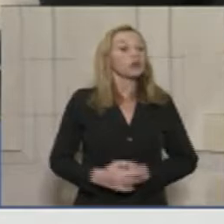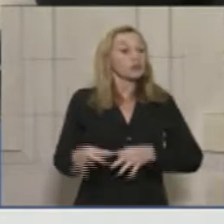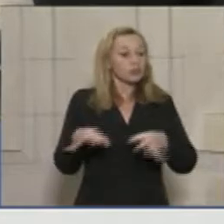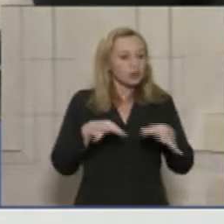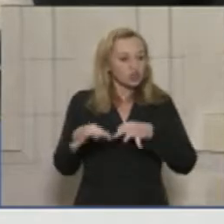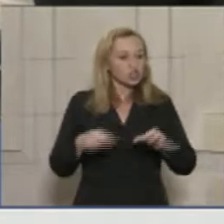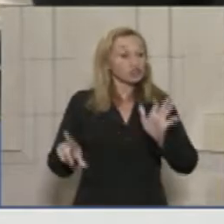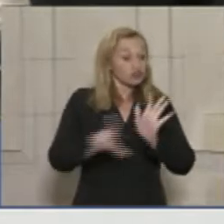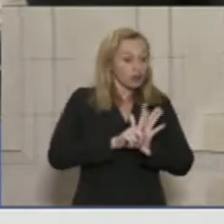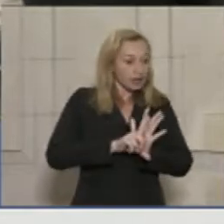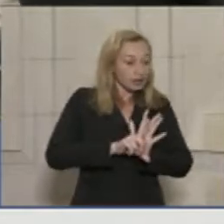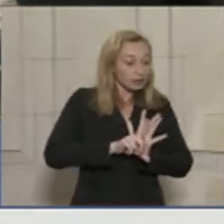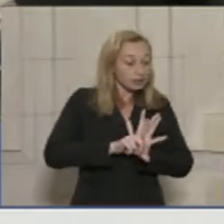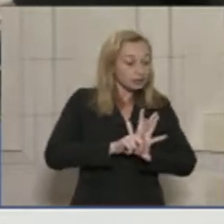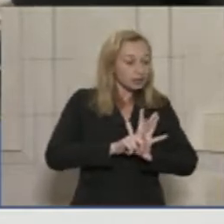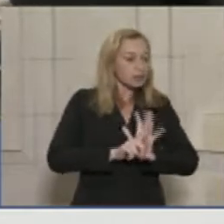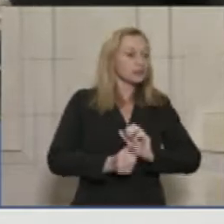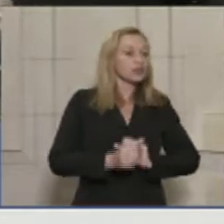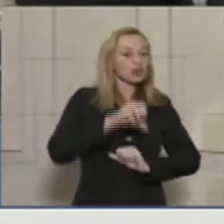Projeto de lei